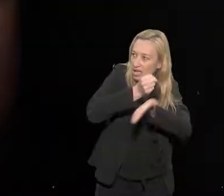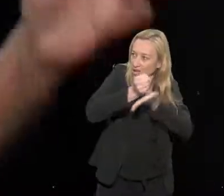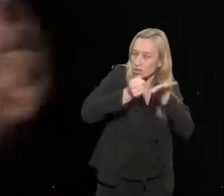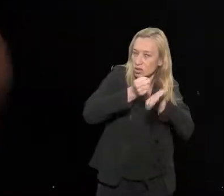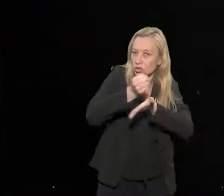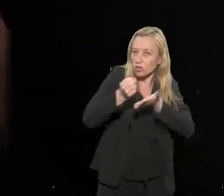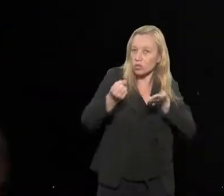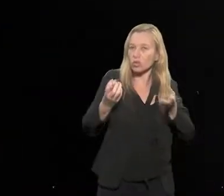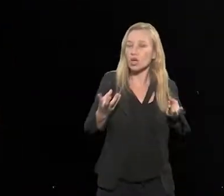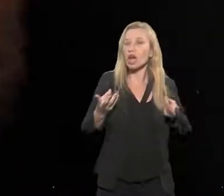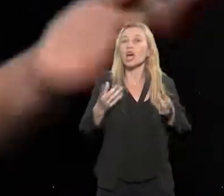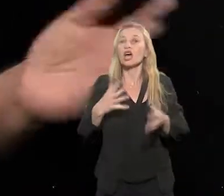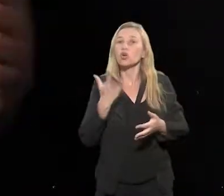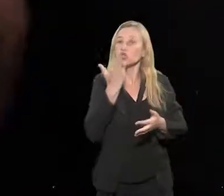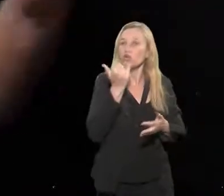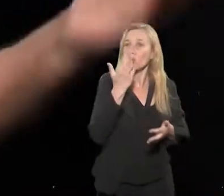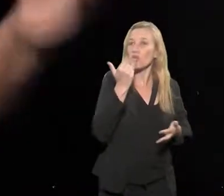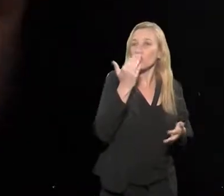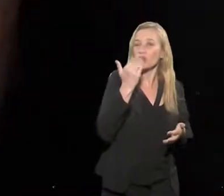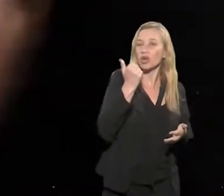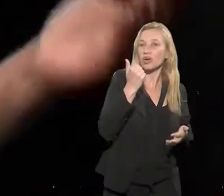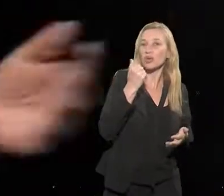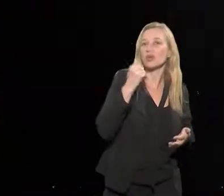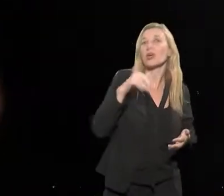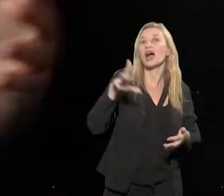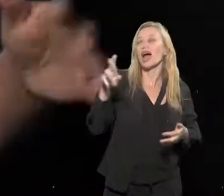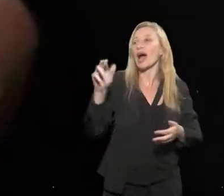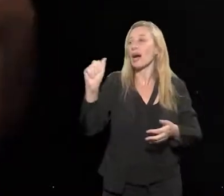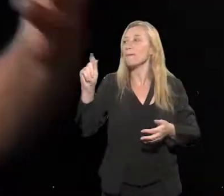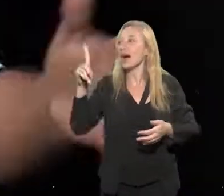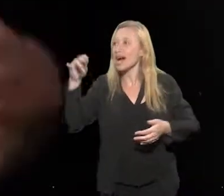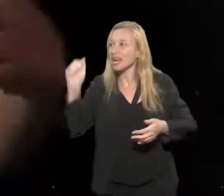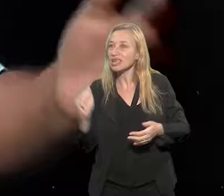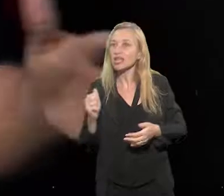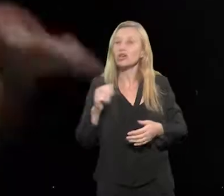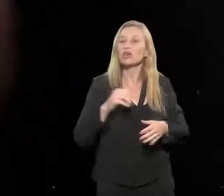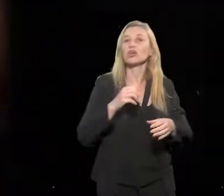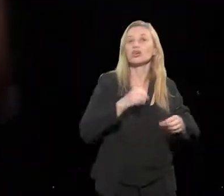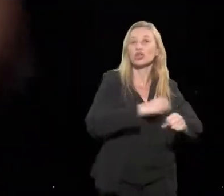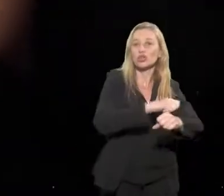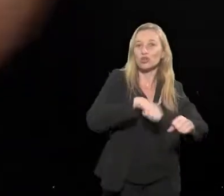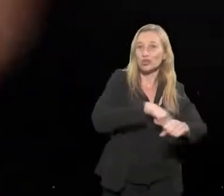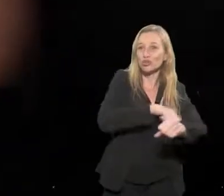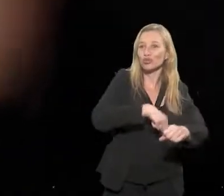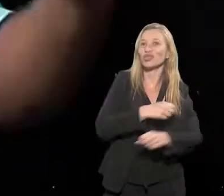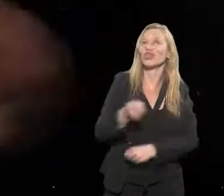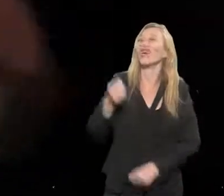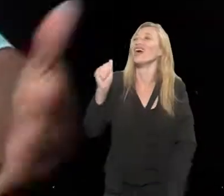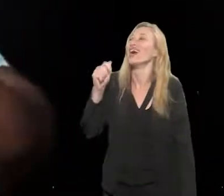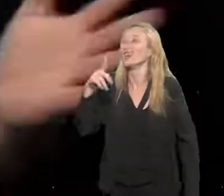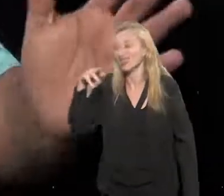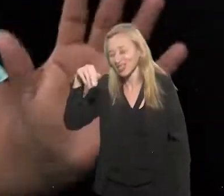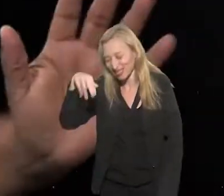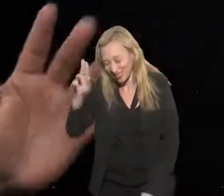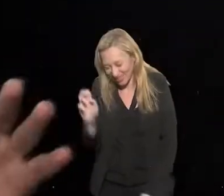tinha uma suave, coisa, hoje eu vou comer uma rabada com angu. E de sobremesa, aí a mente de